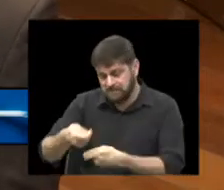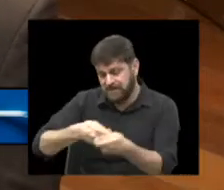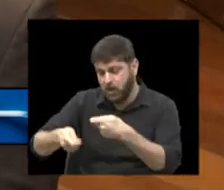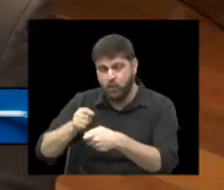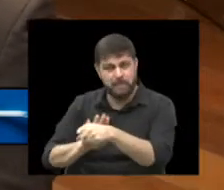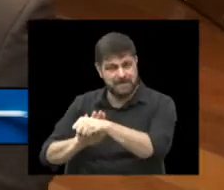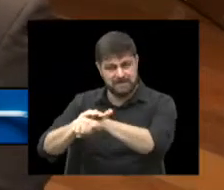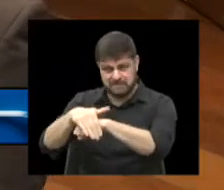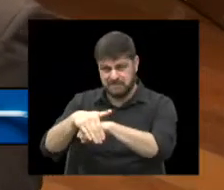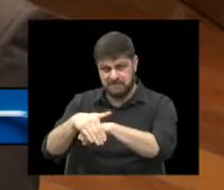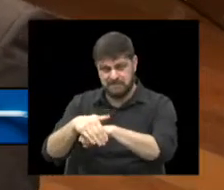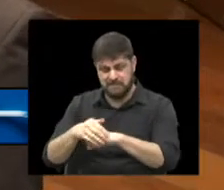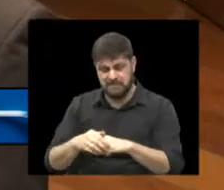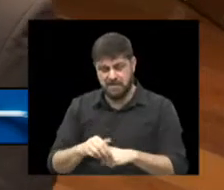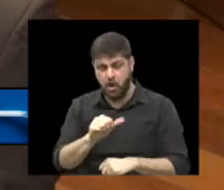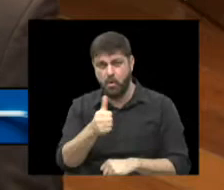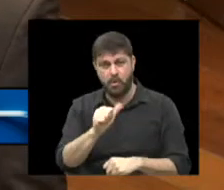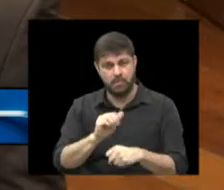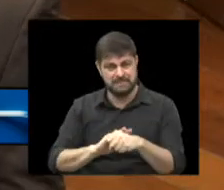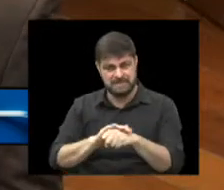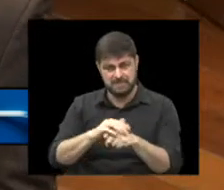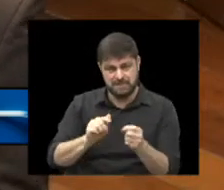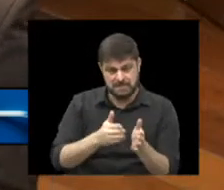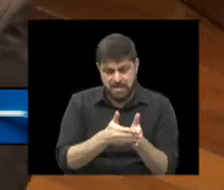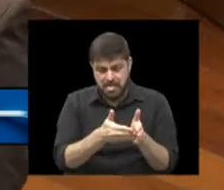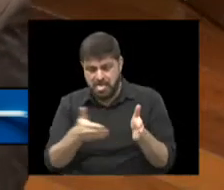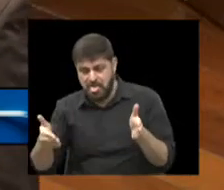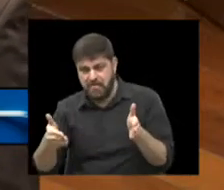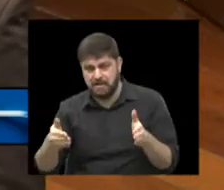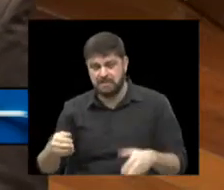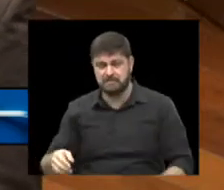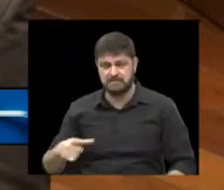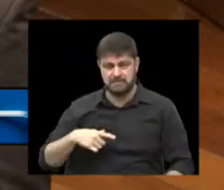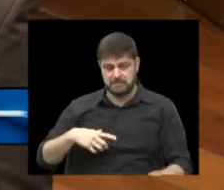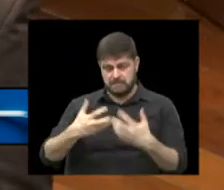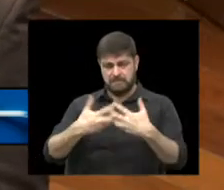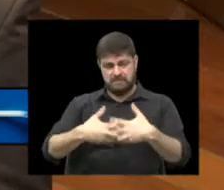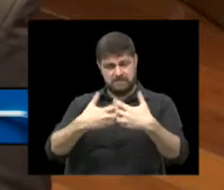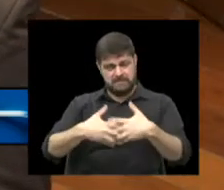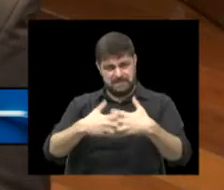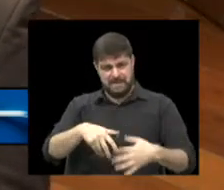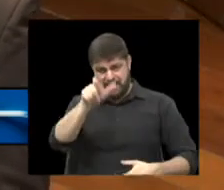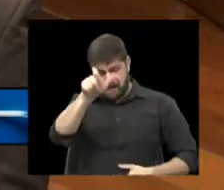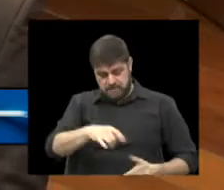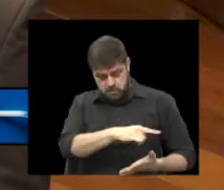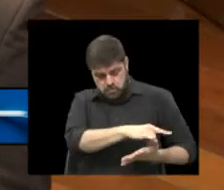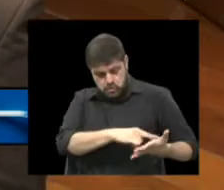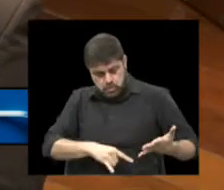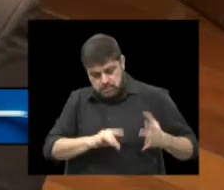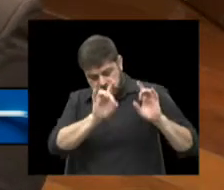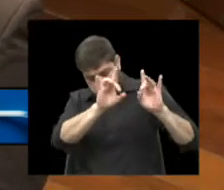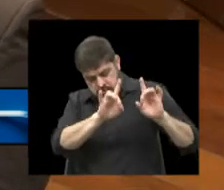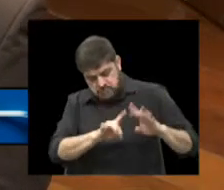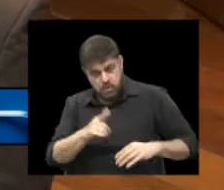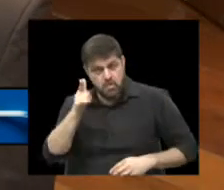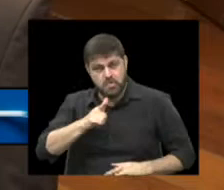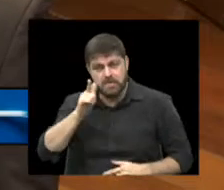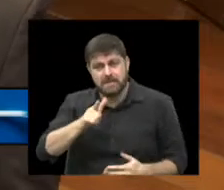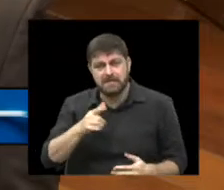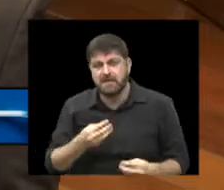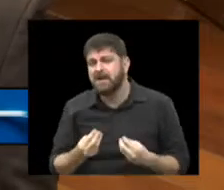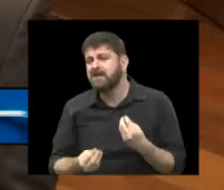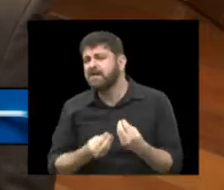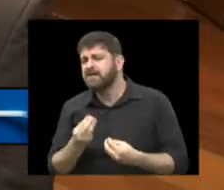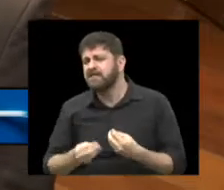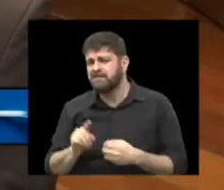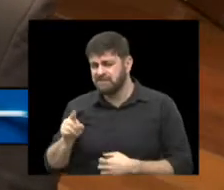que funcionam após as 23 horas. Mesmo funcionando e a pessoa conseguindo ter esse alvará especial após as 23 horas, o